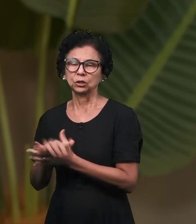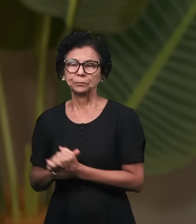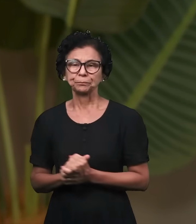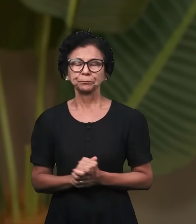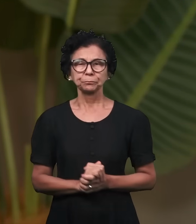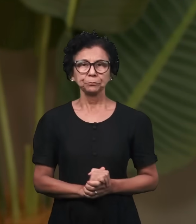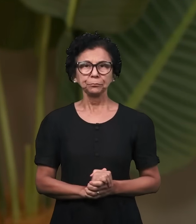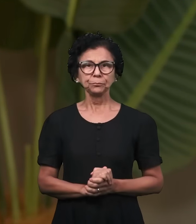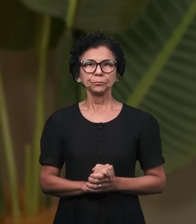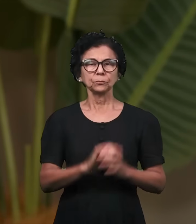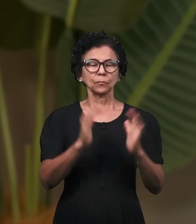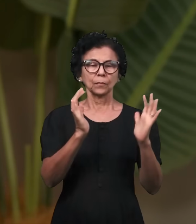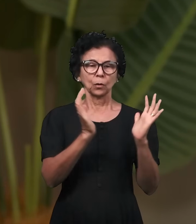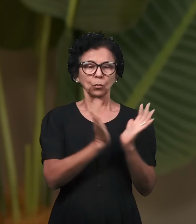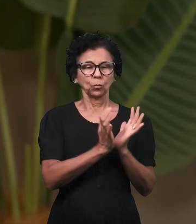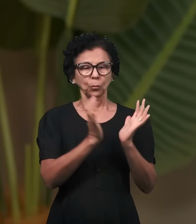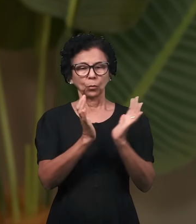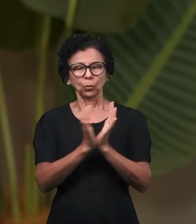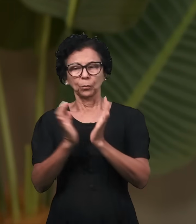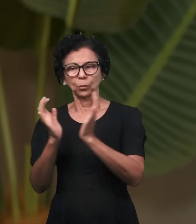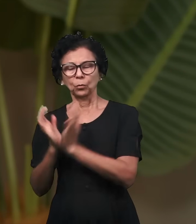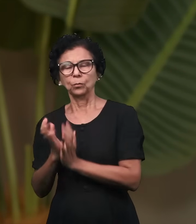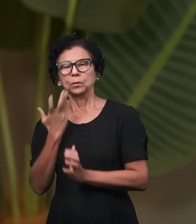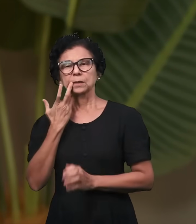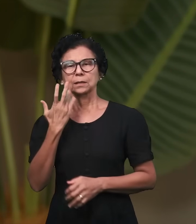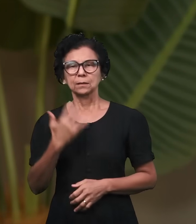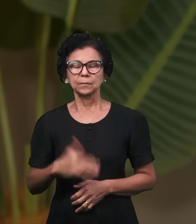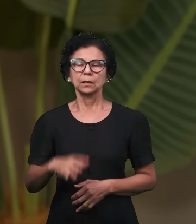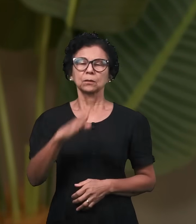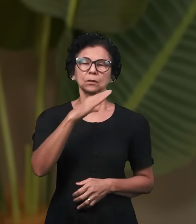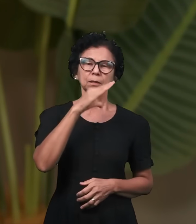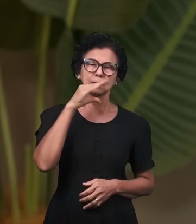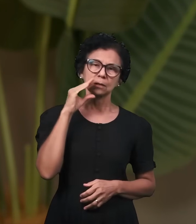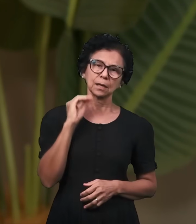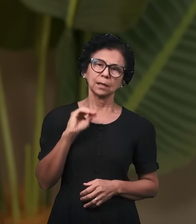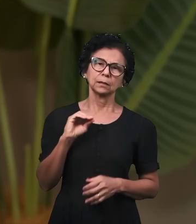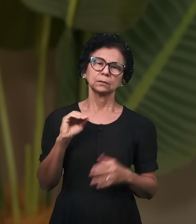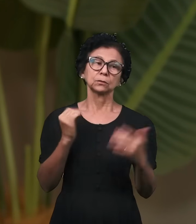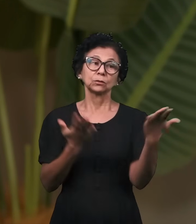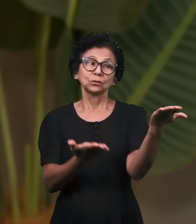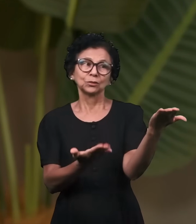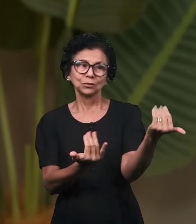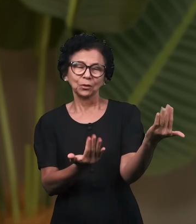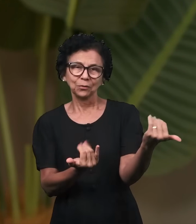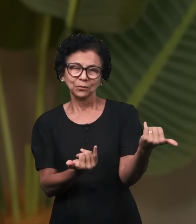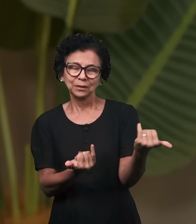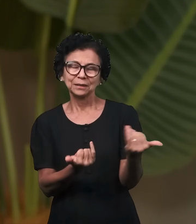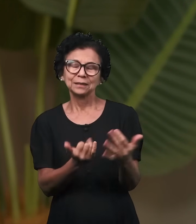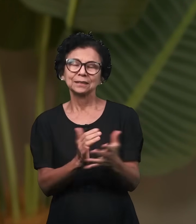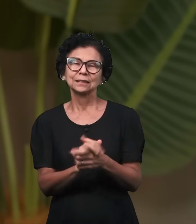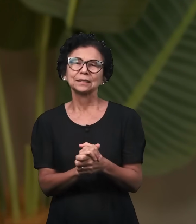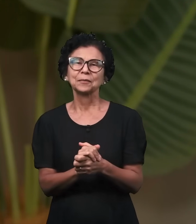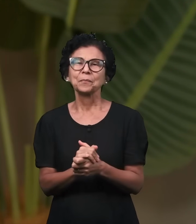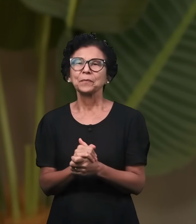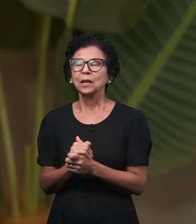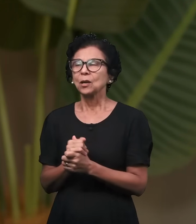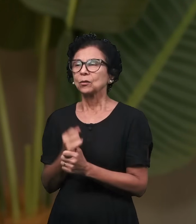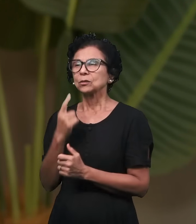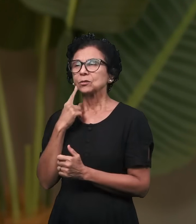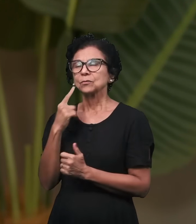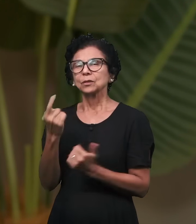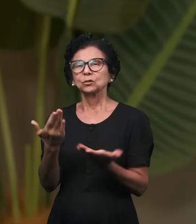pequenos, intermediários, adolescentes, jovens, né? Nós nos alegramos quando os jovens se casam também